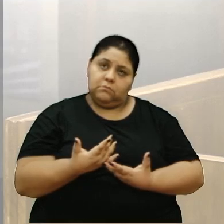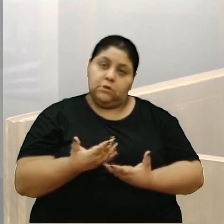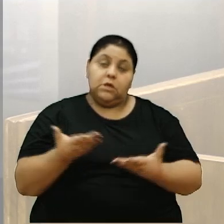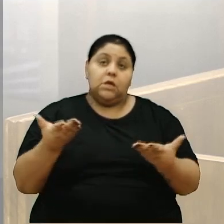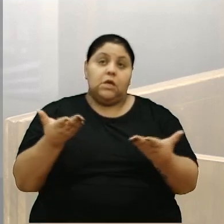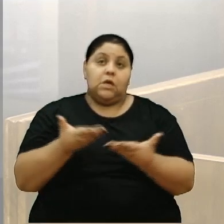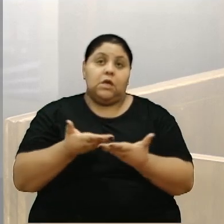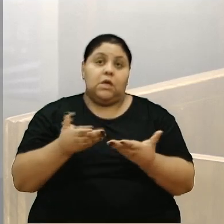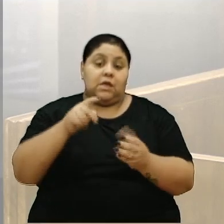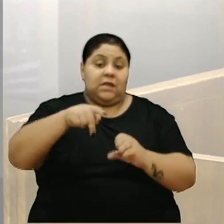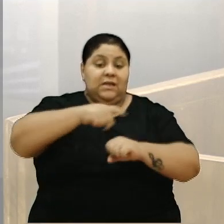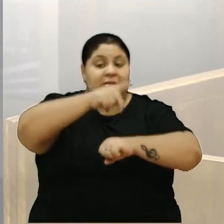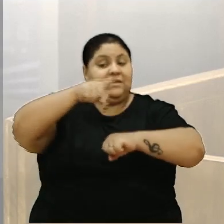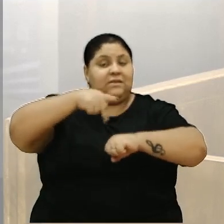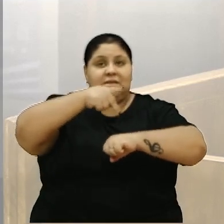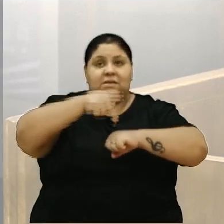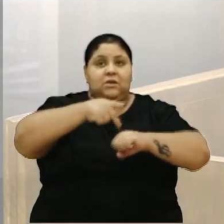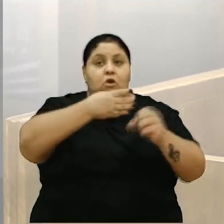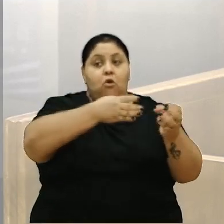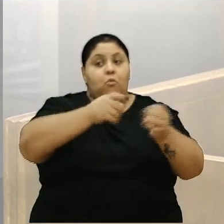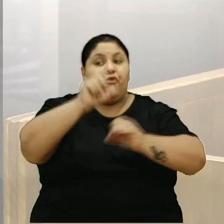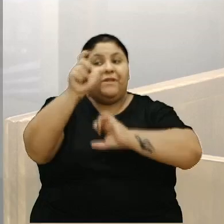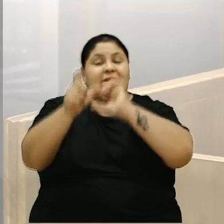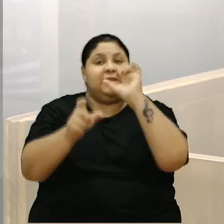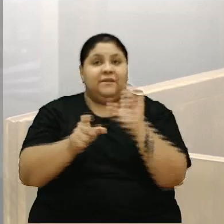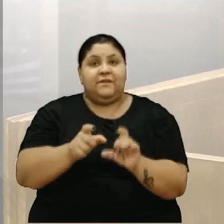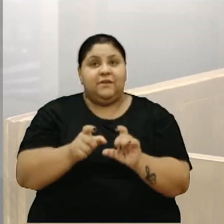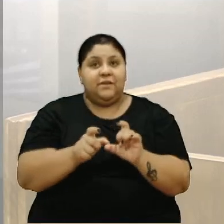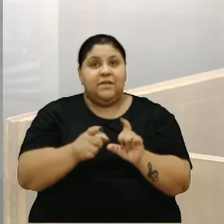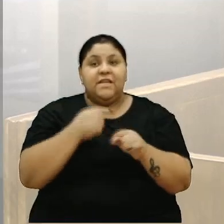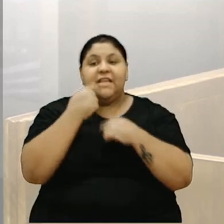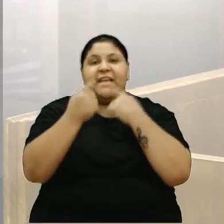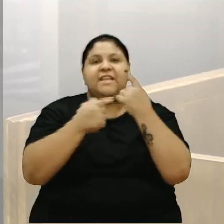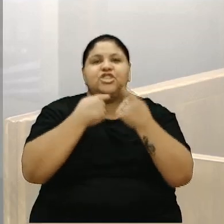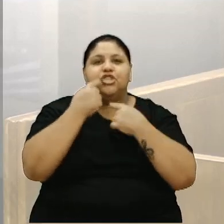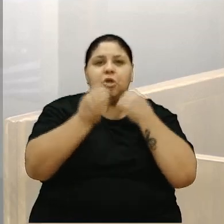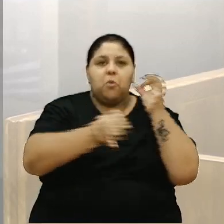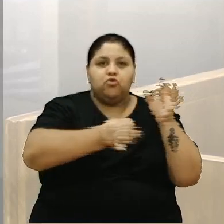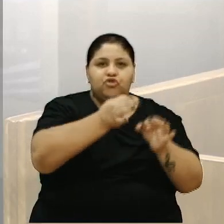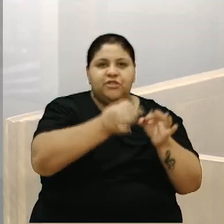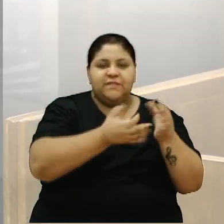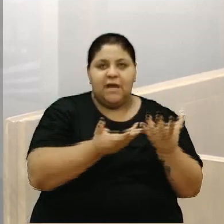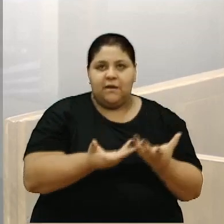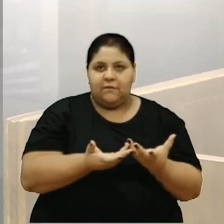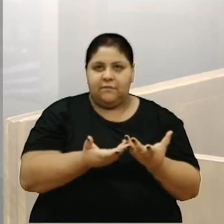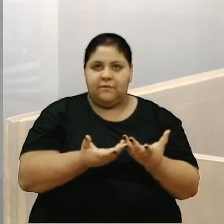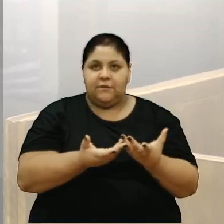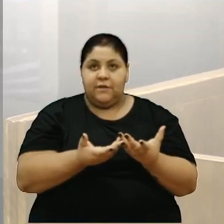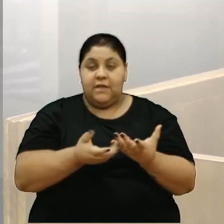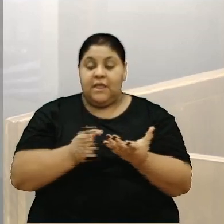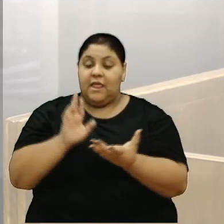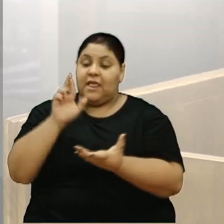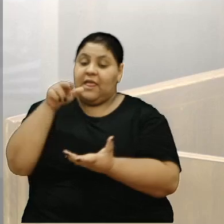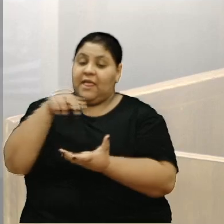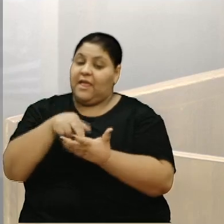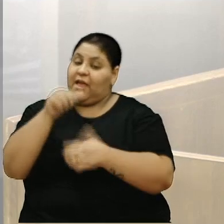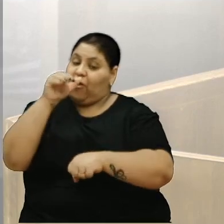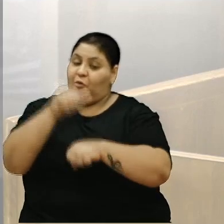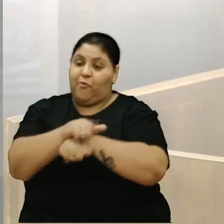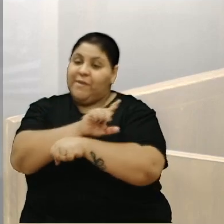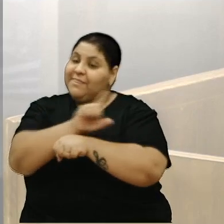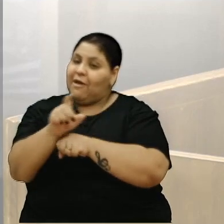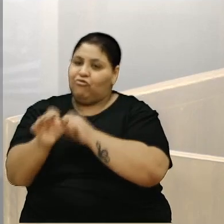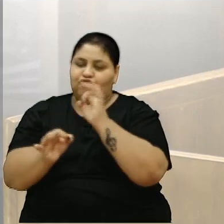aqui nesse país, muitas pessoas criticam o judiciário. E na realidade, a culpa não é do